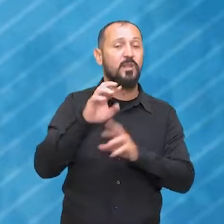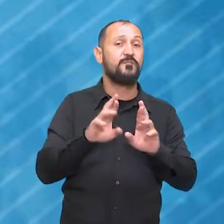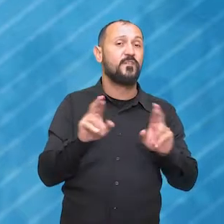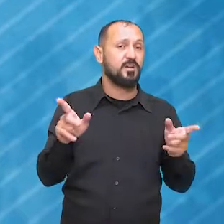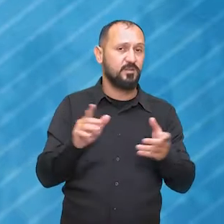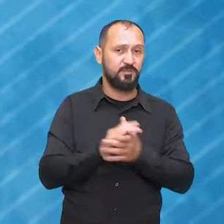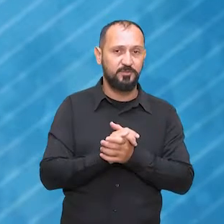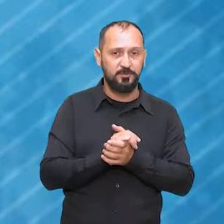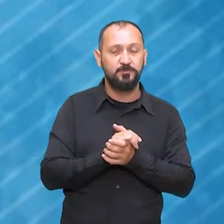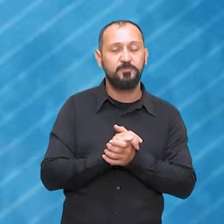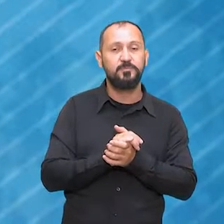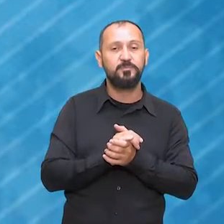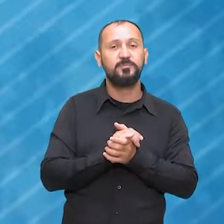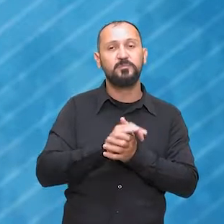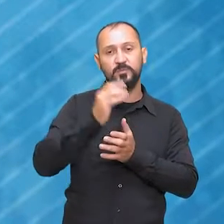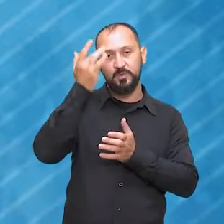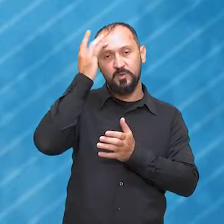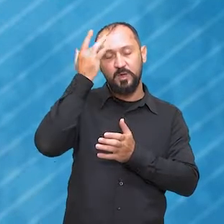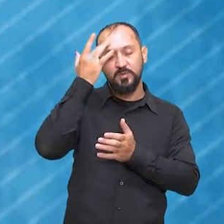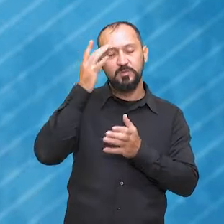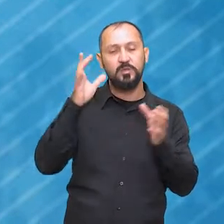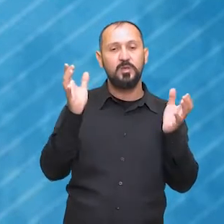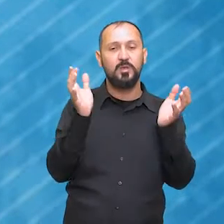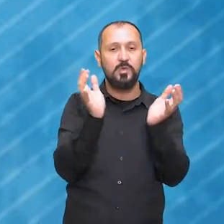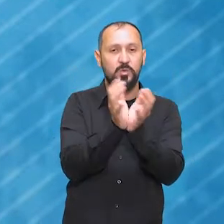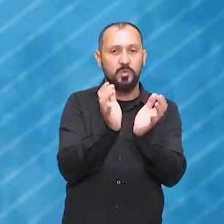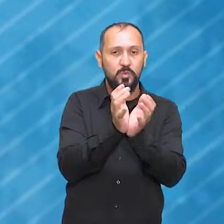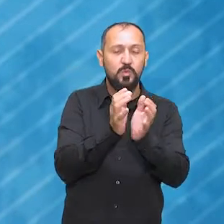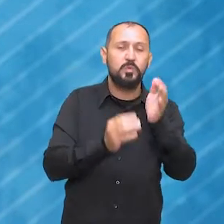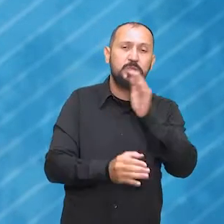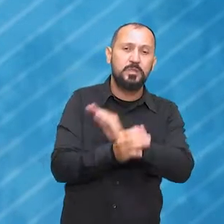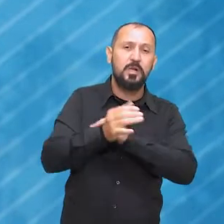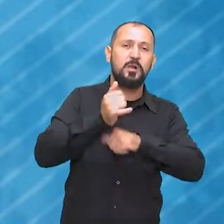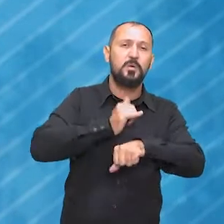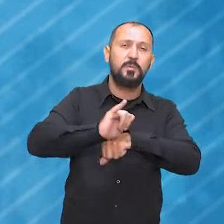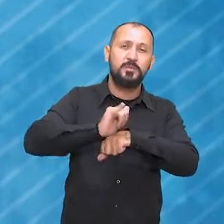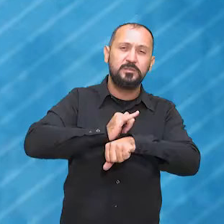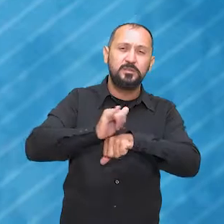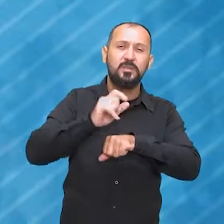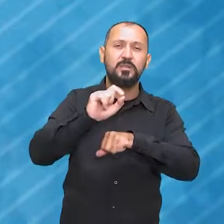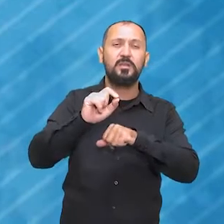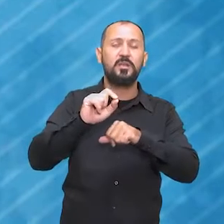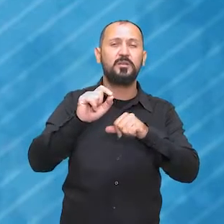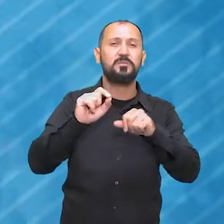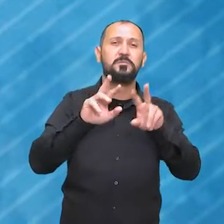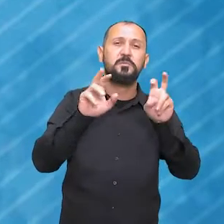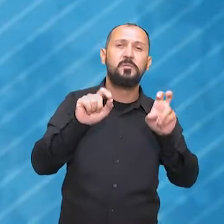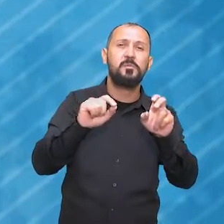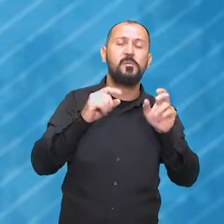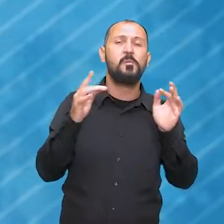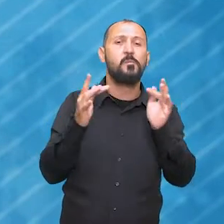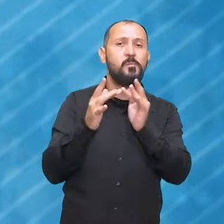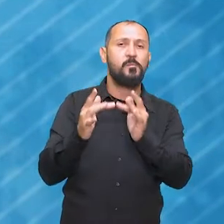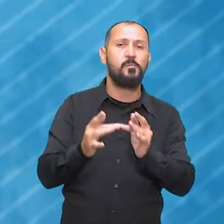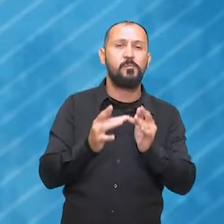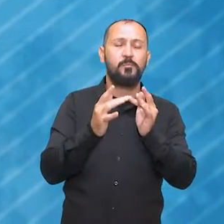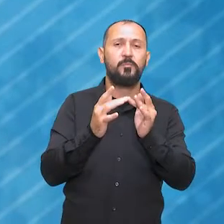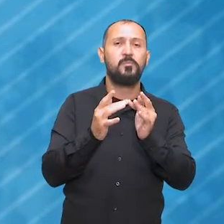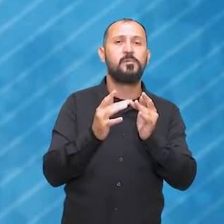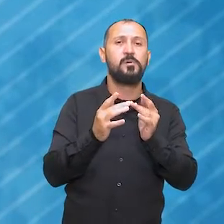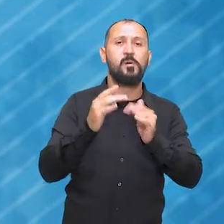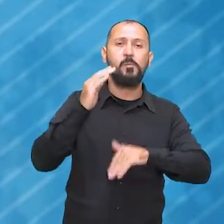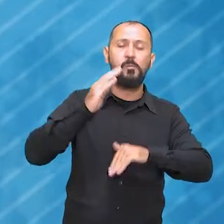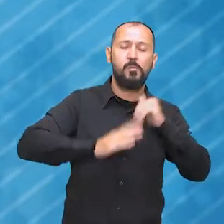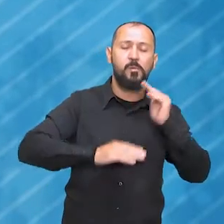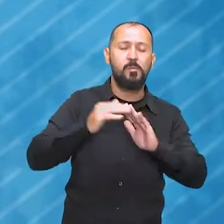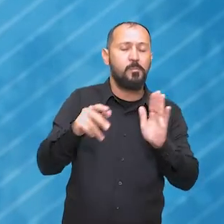gente aprende muita teoria, mas a advocacia na prática ela é diferente. Então, eu acho que ingressar nas comissões já como uma estratégia, uma iniciativa